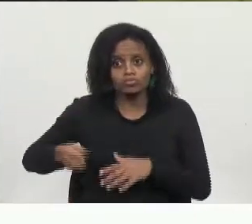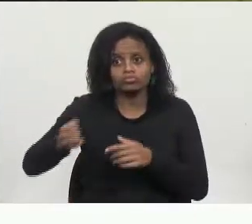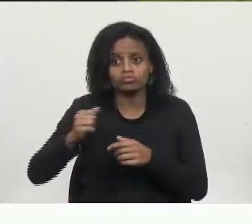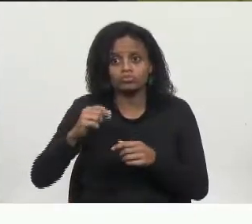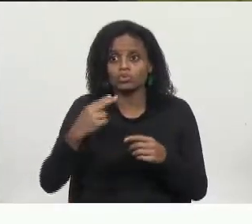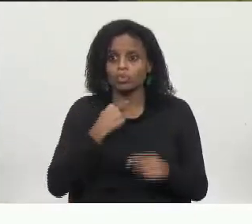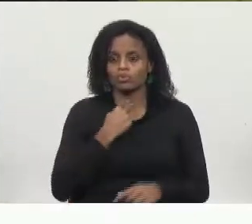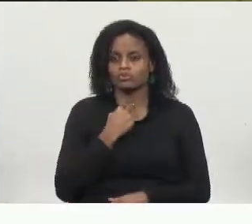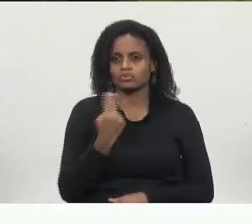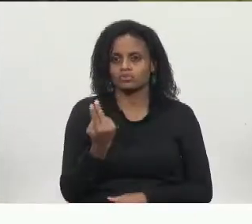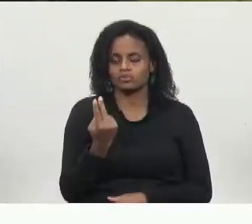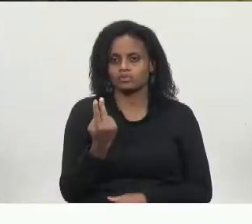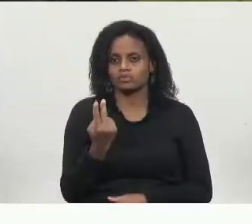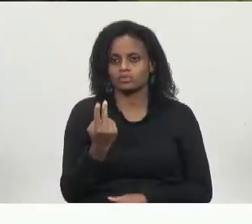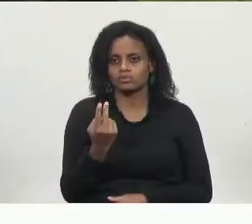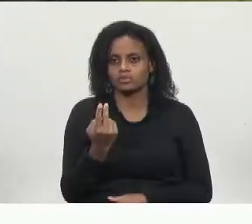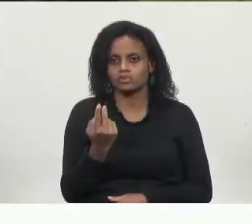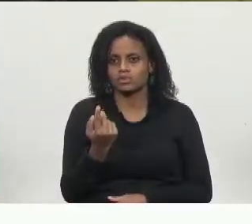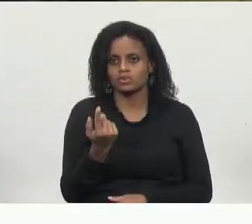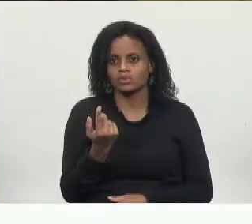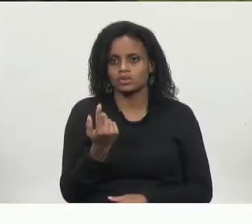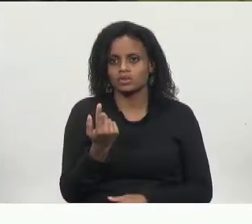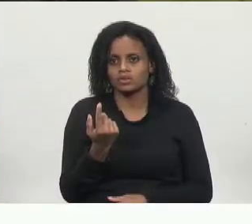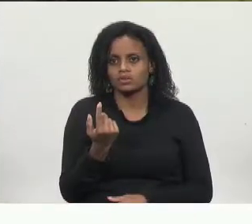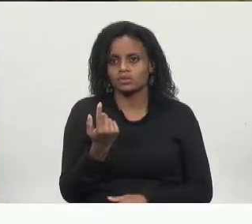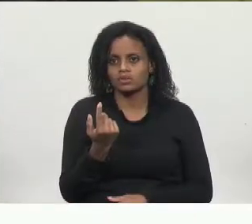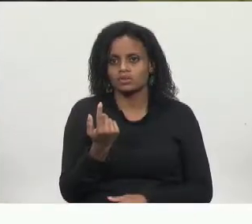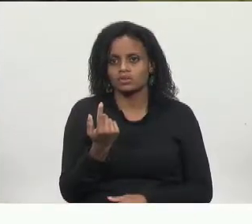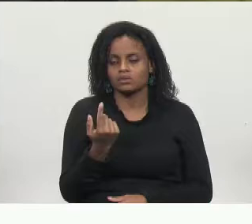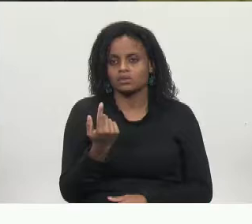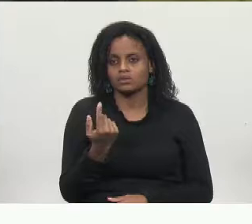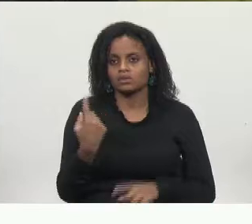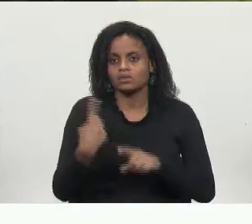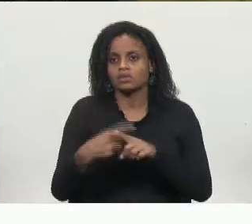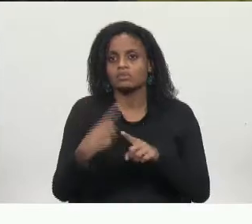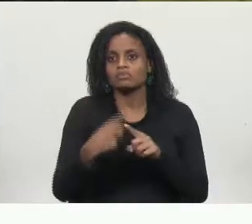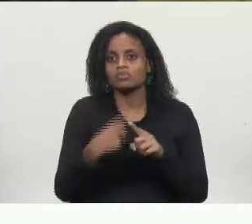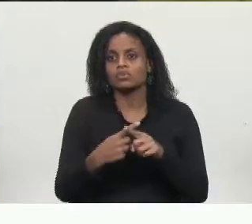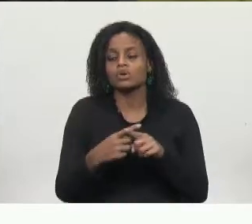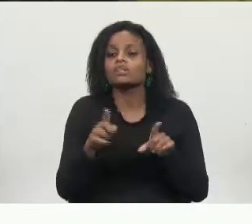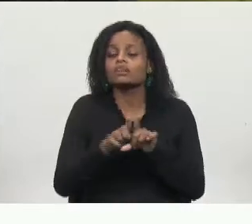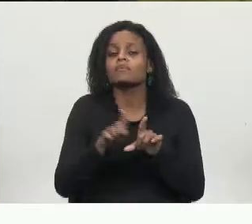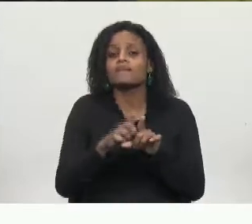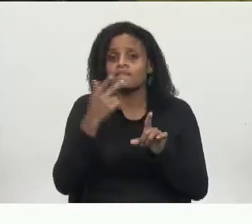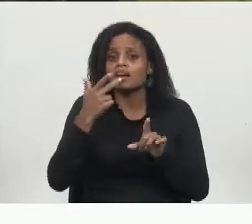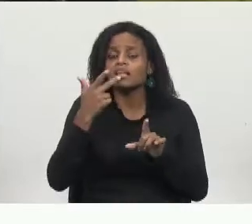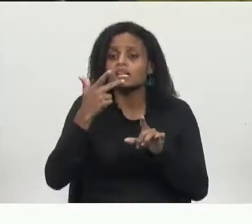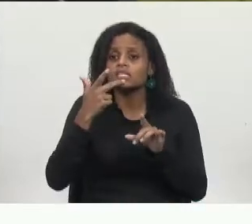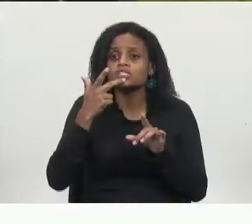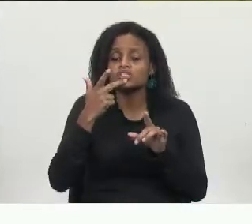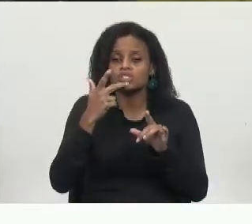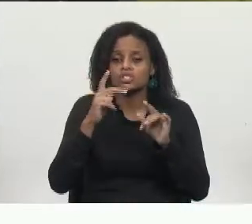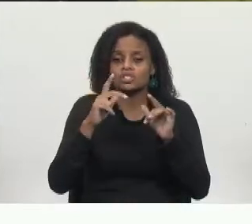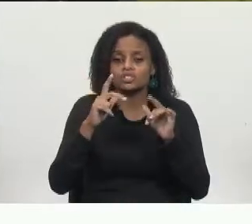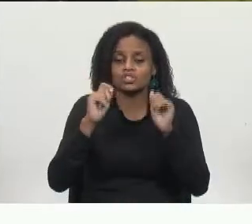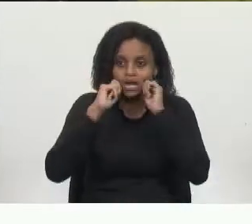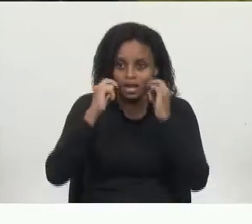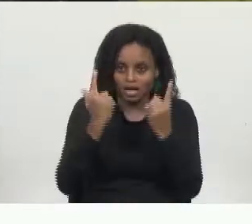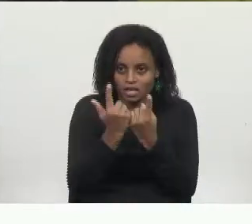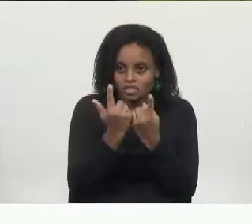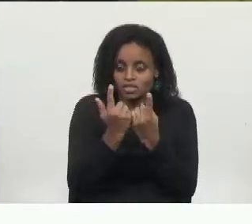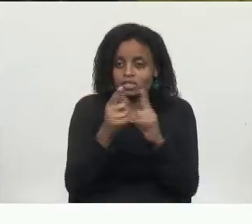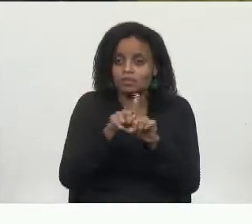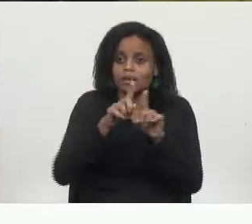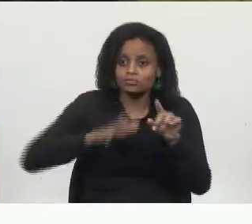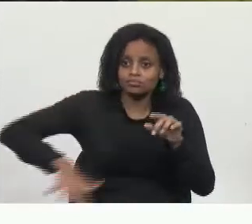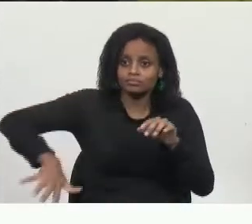colocar a Assembleia Legislativa, ele coloca plenário e suas áreas adjacentes. Então, você fica completamente desarmado,